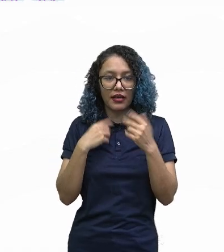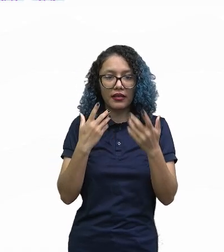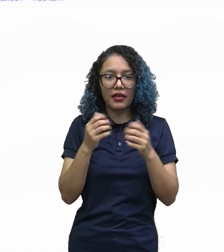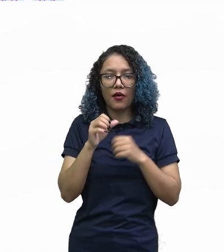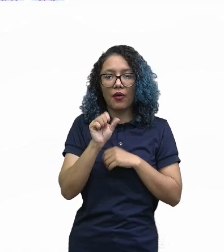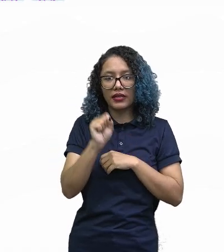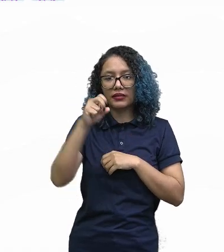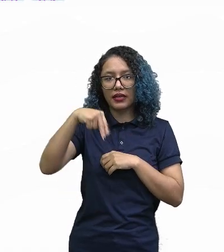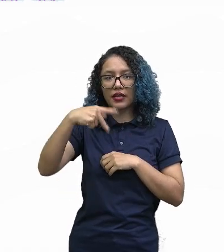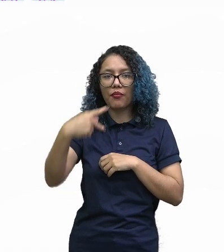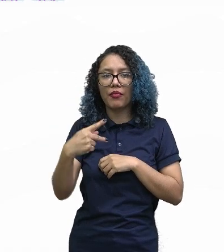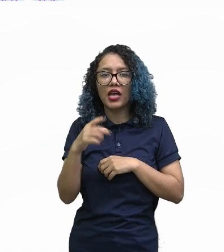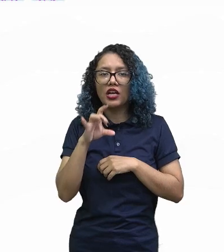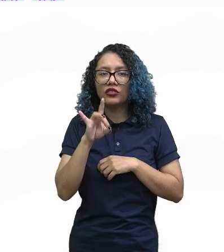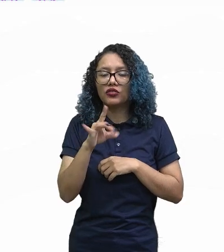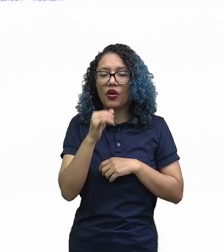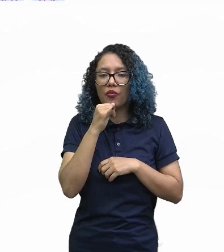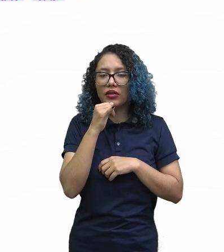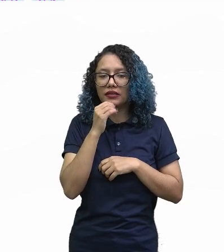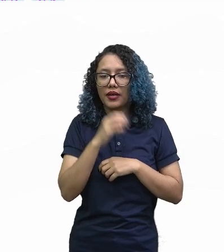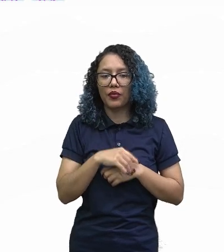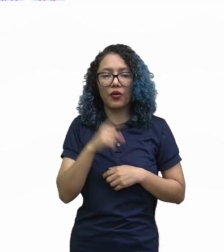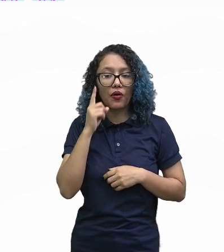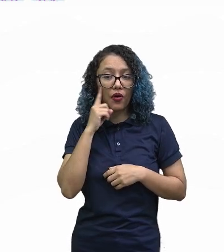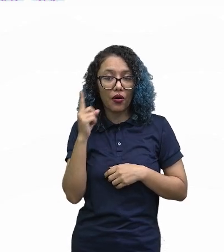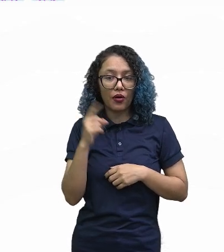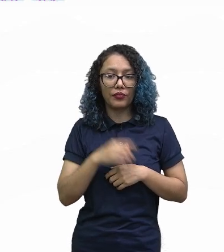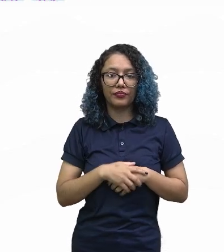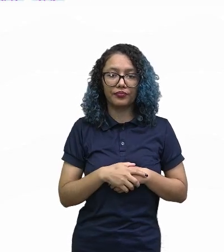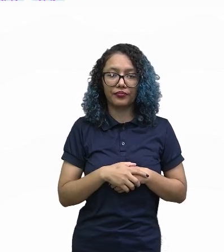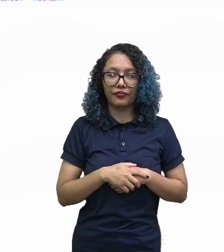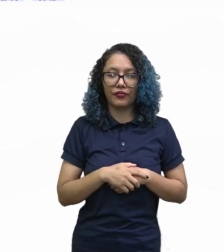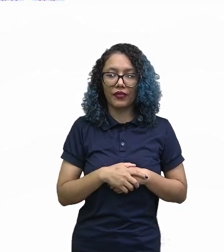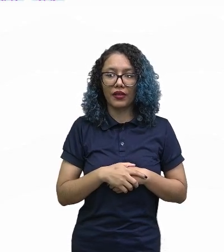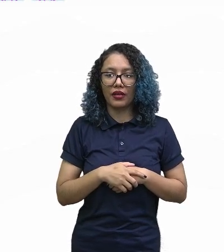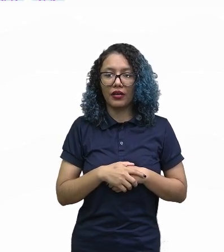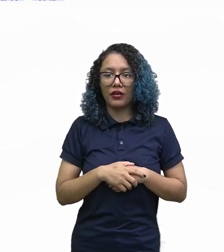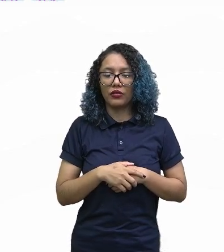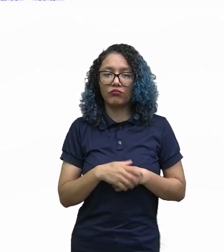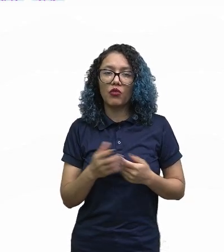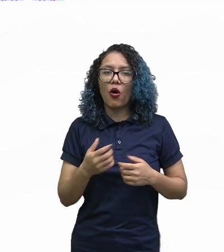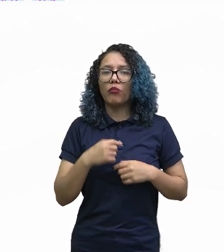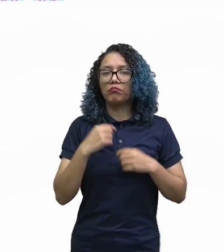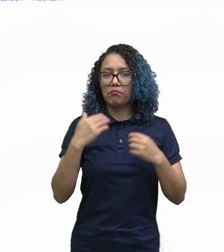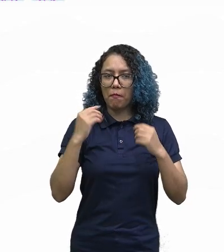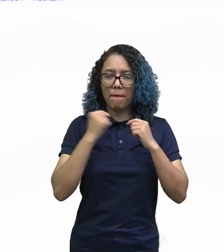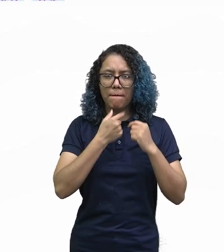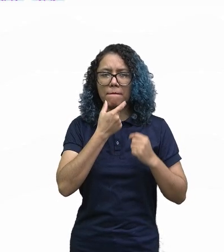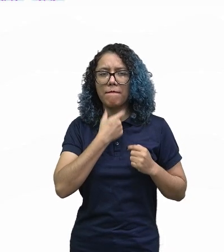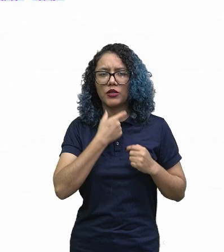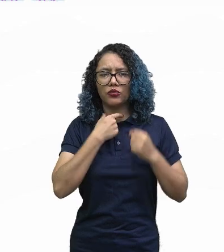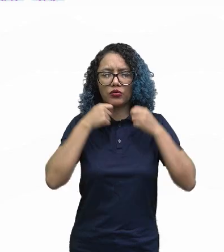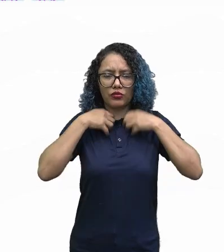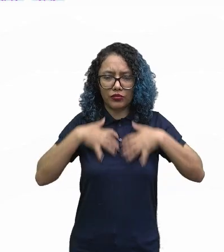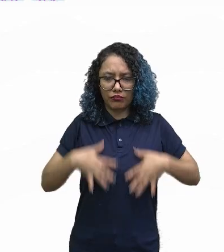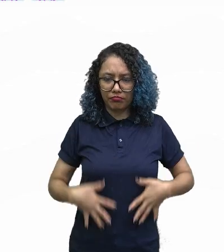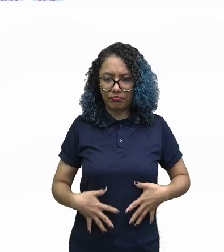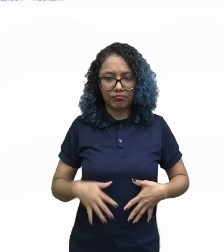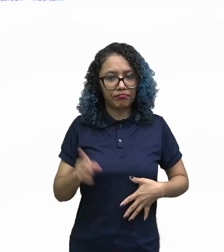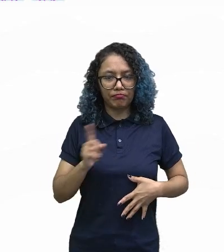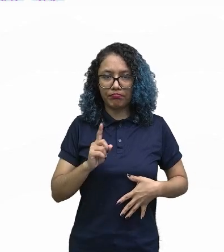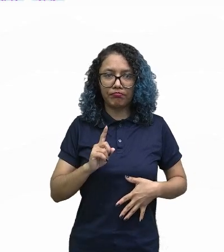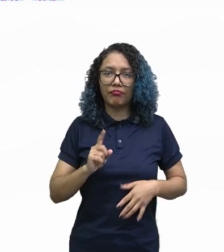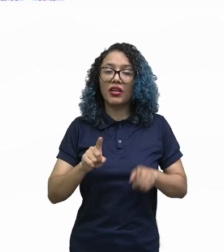está somente ali, como a gente observa na imagem, como se fosse ali do pescoço para baixo, né? Não somente nessas regiões,